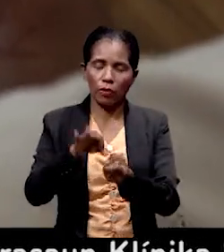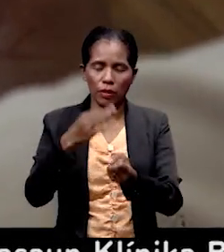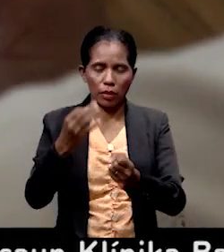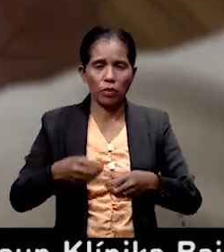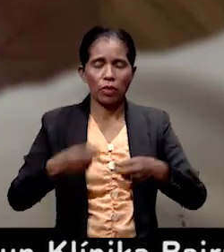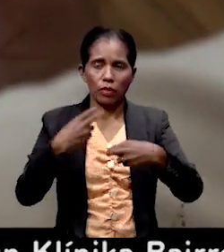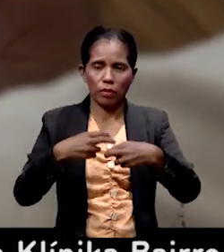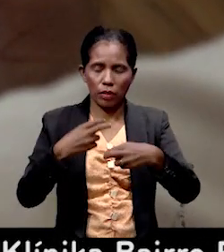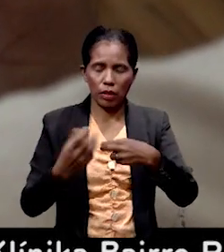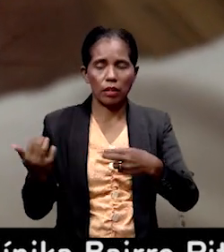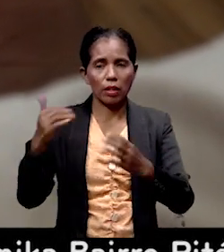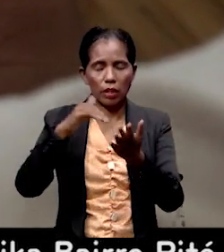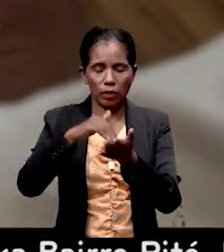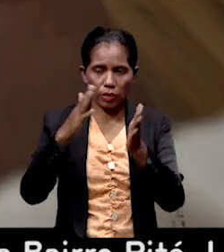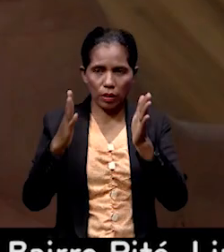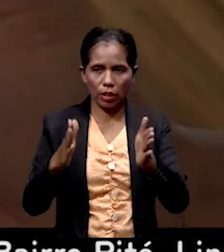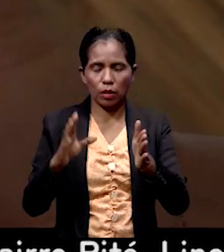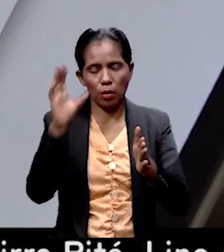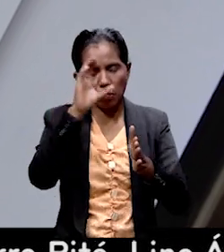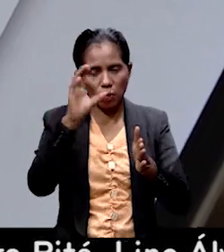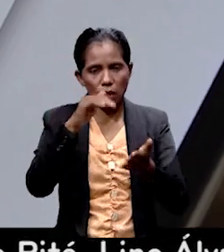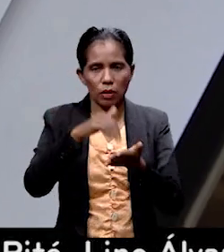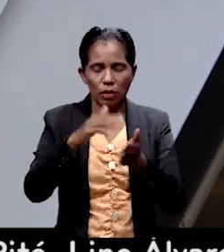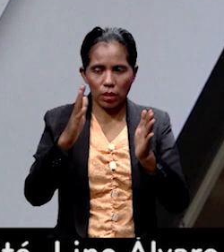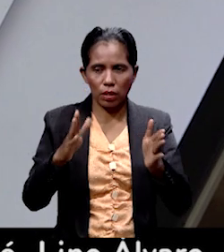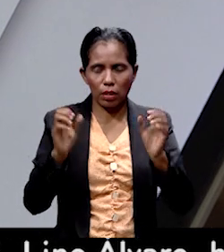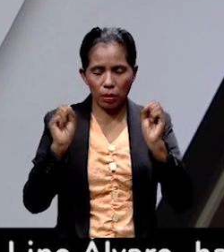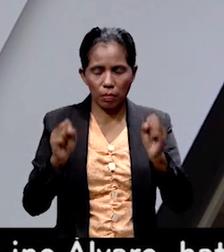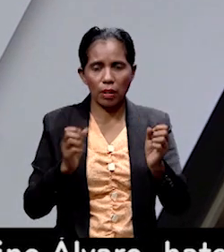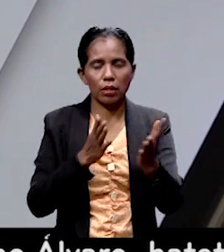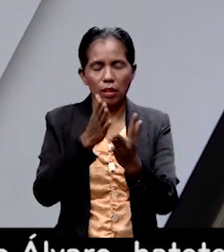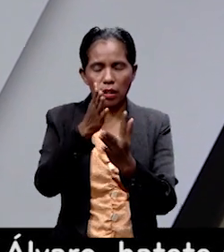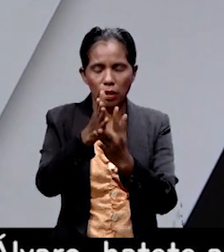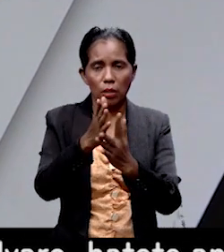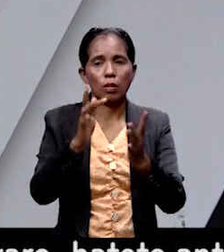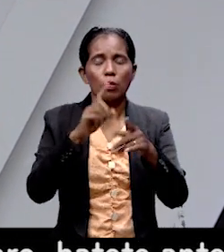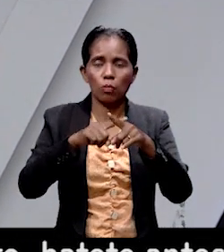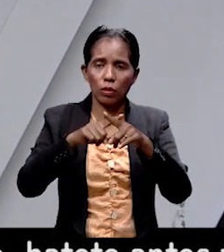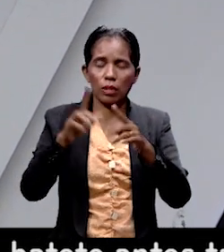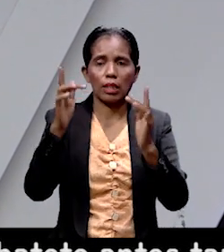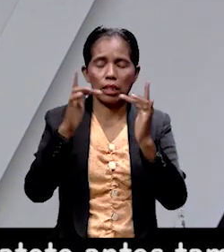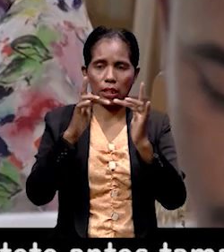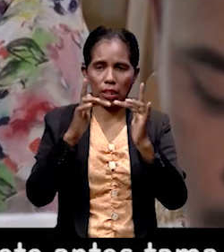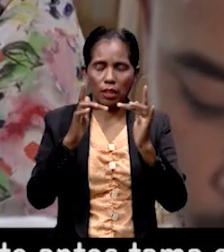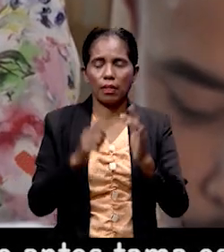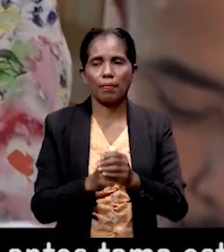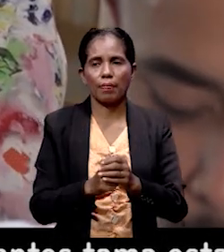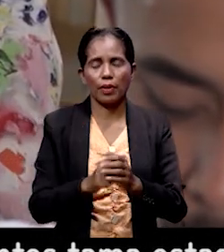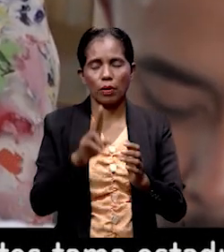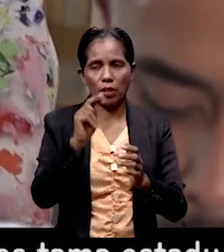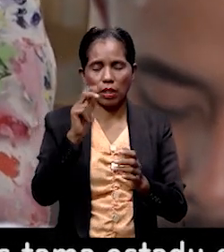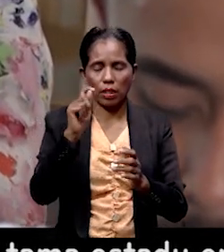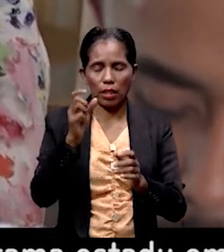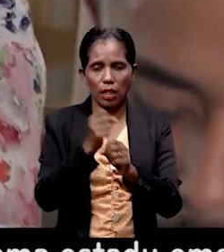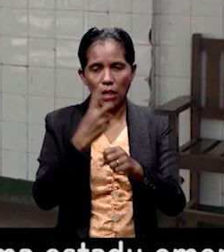dificulta sira hodi identifica estudante sira nebe acessa ona ba cartão ka pulsa internet no propinas. Tambane UNITL halo